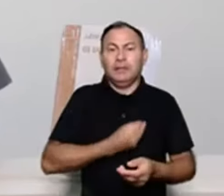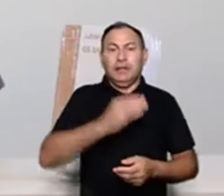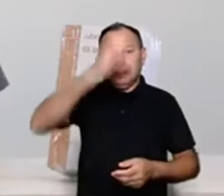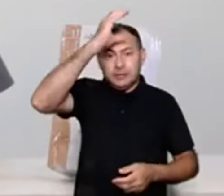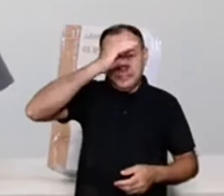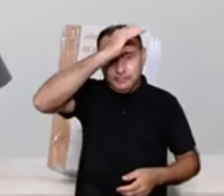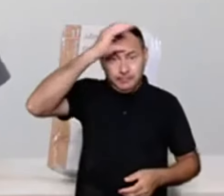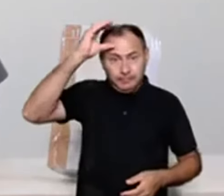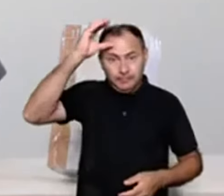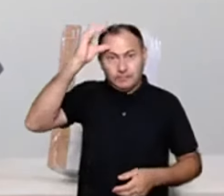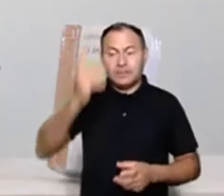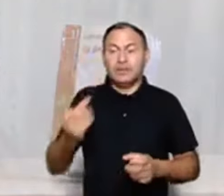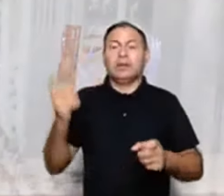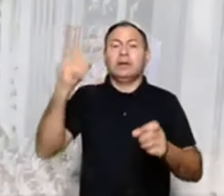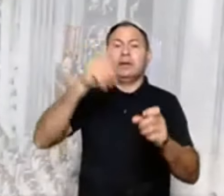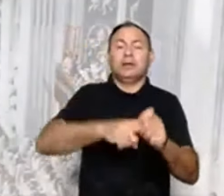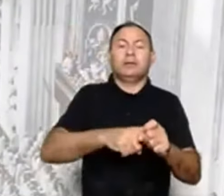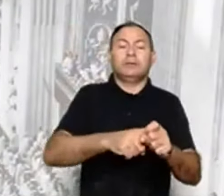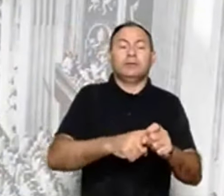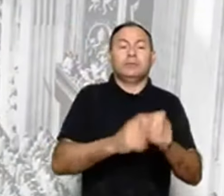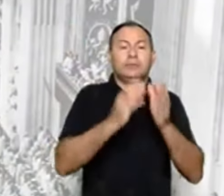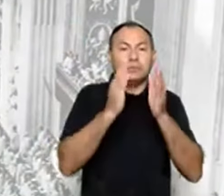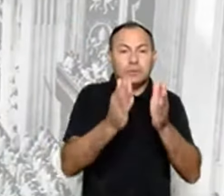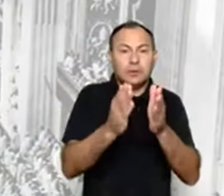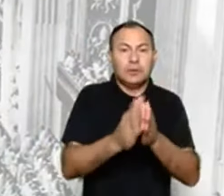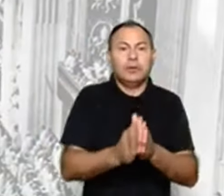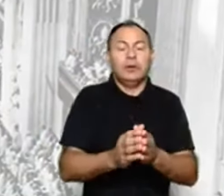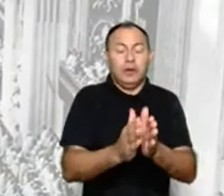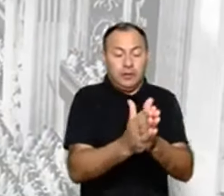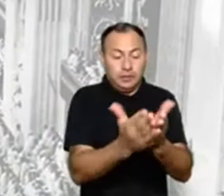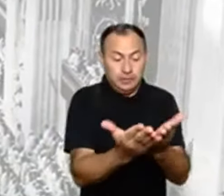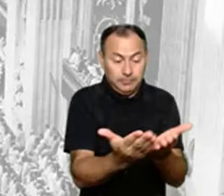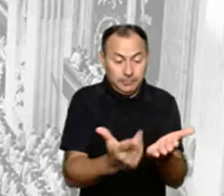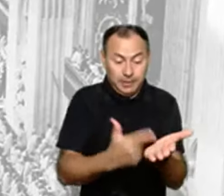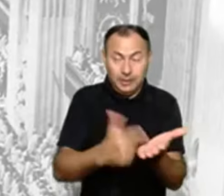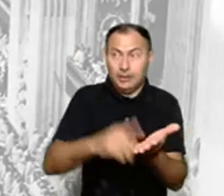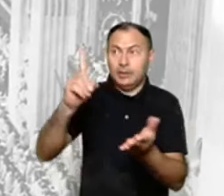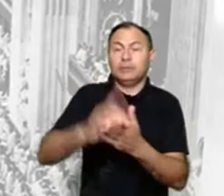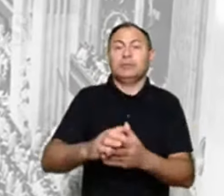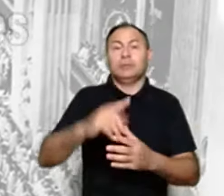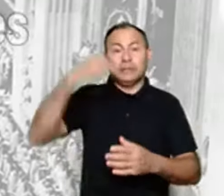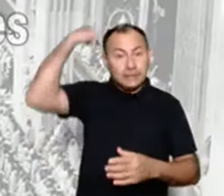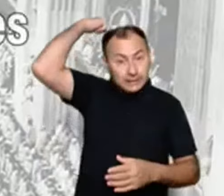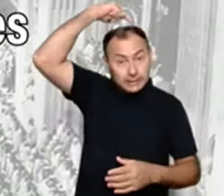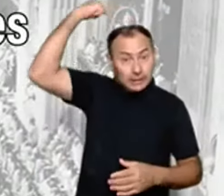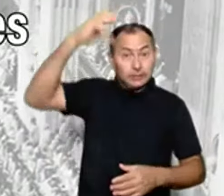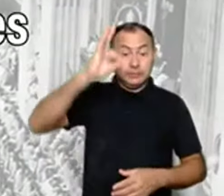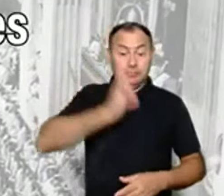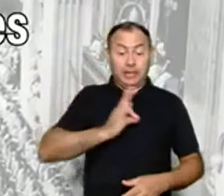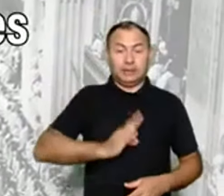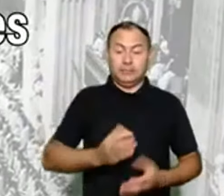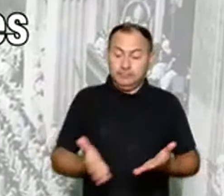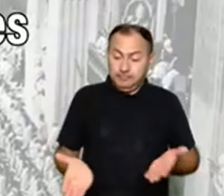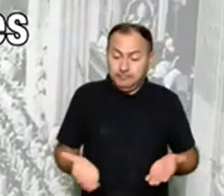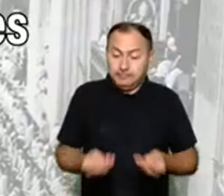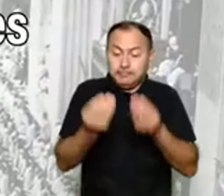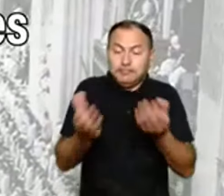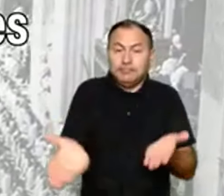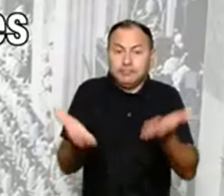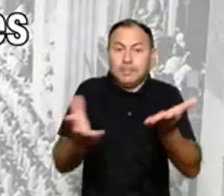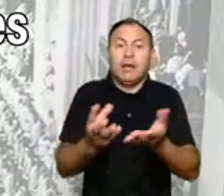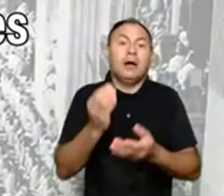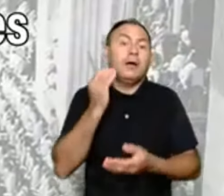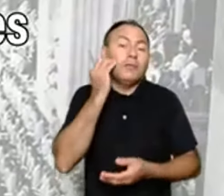vida cristã era o retorno às fontes, a ponte bíblica, a ponte dos santos padres, para favorecer uma